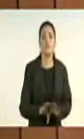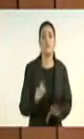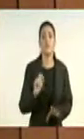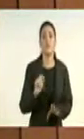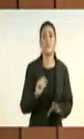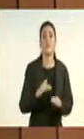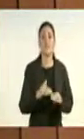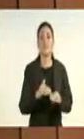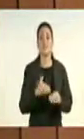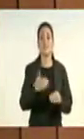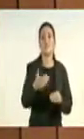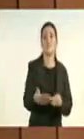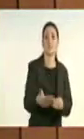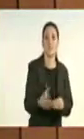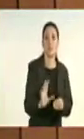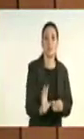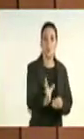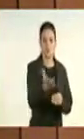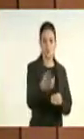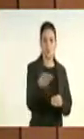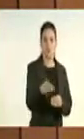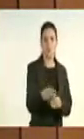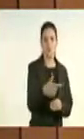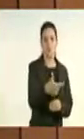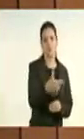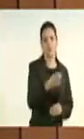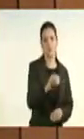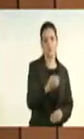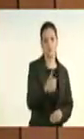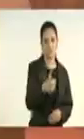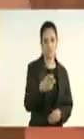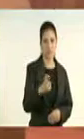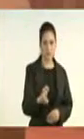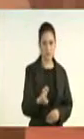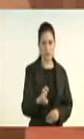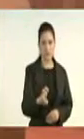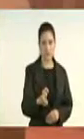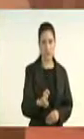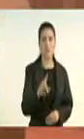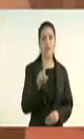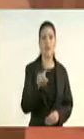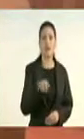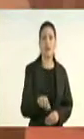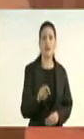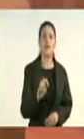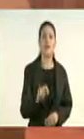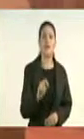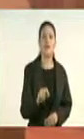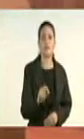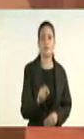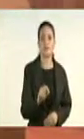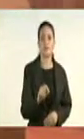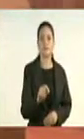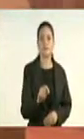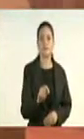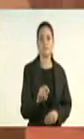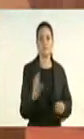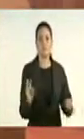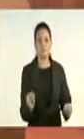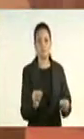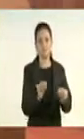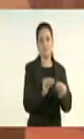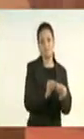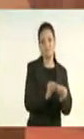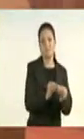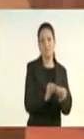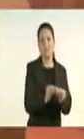foram praticados no ano de 2015, dizem respeitos a adesões, a atas de